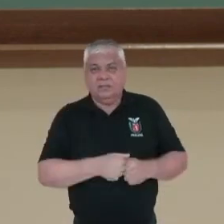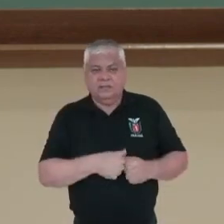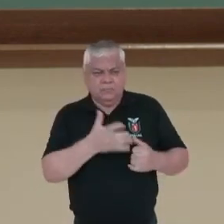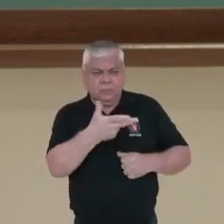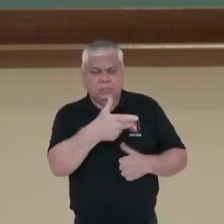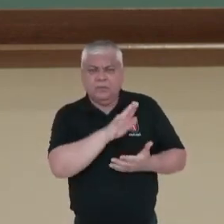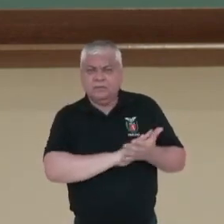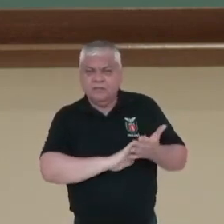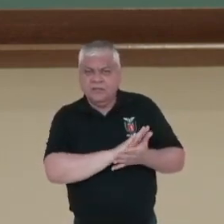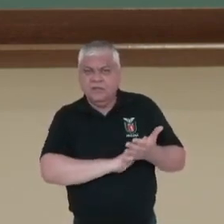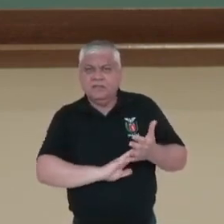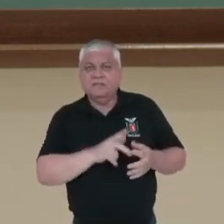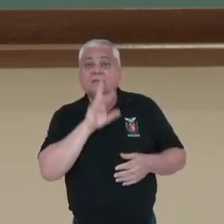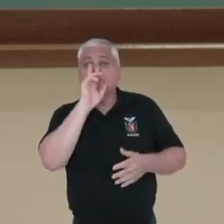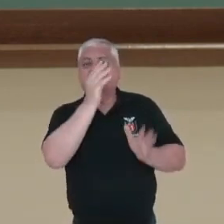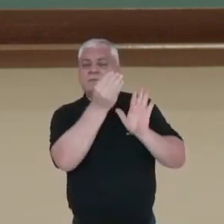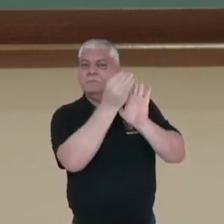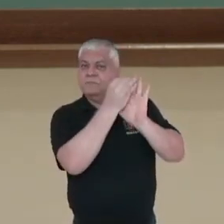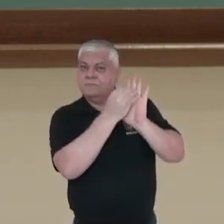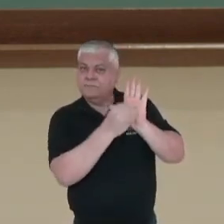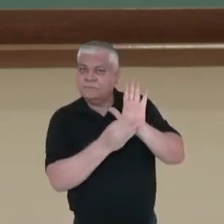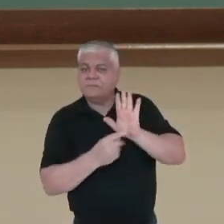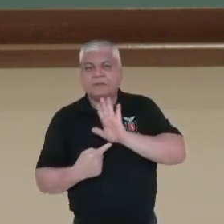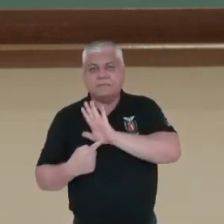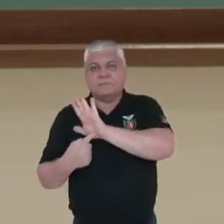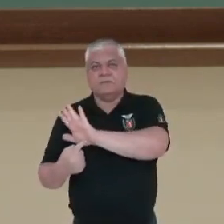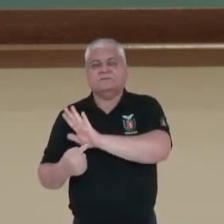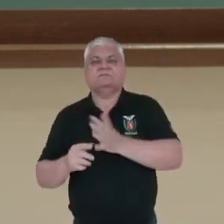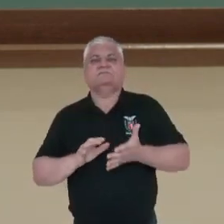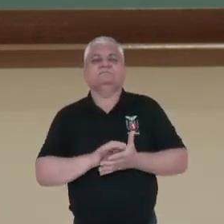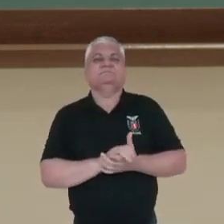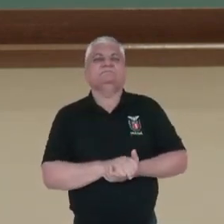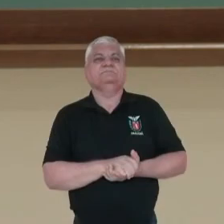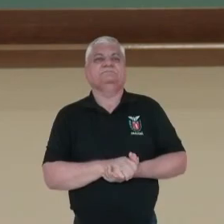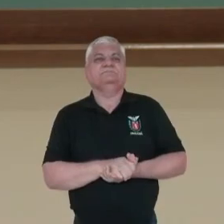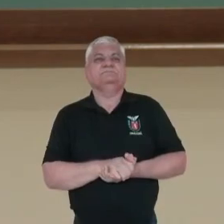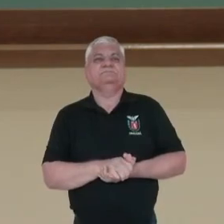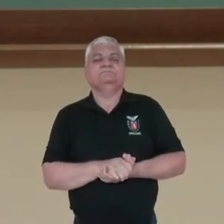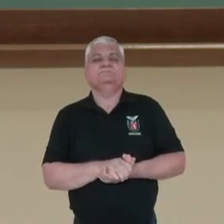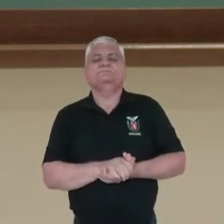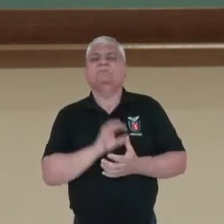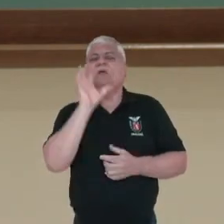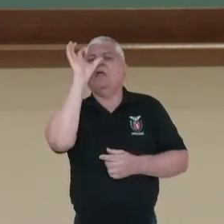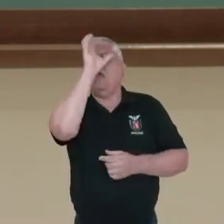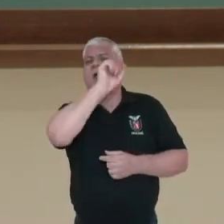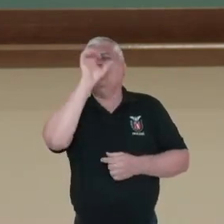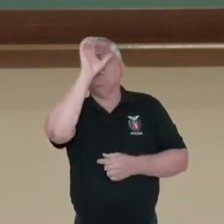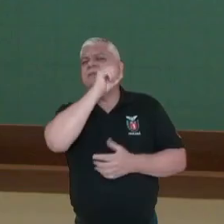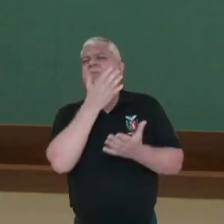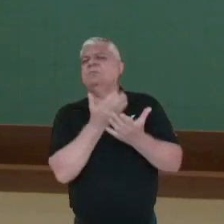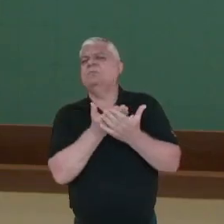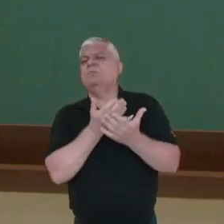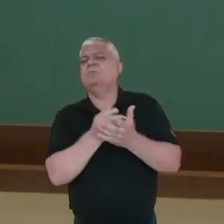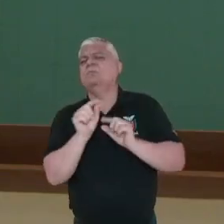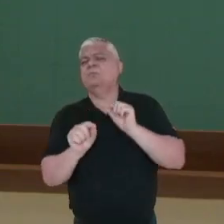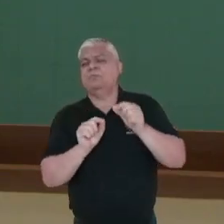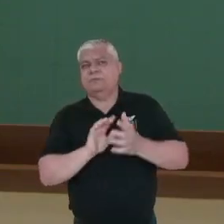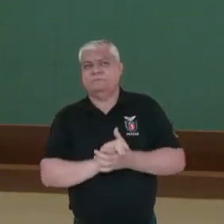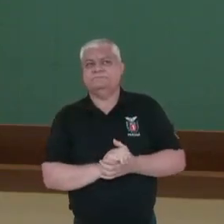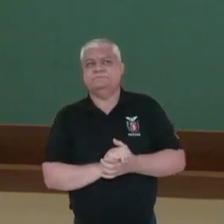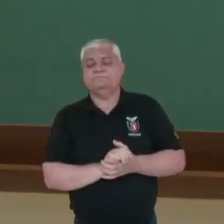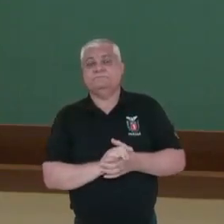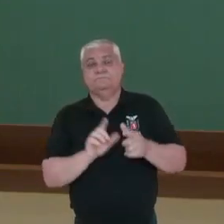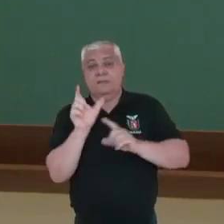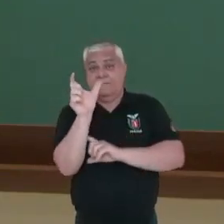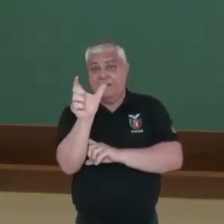escreveu lá depois compartilhar com seu colega suas profissões bom e o que nós estamos hoje a